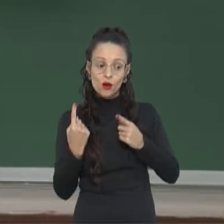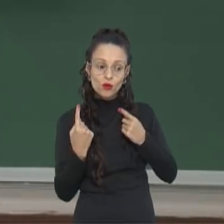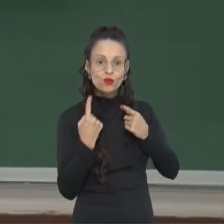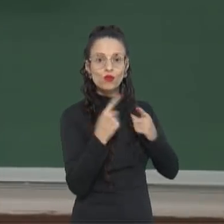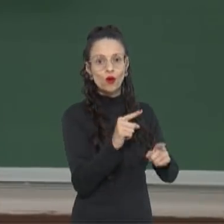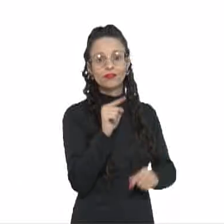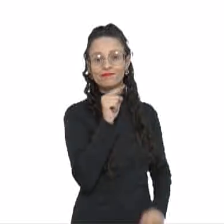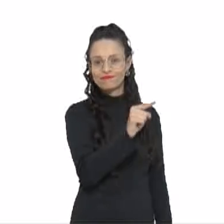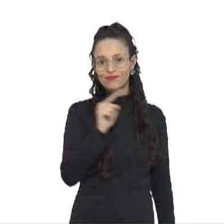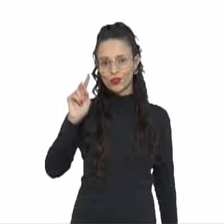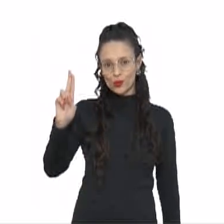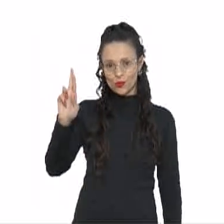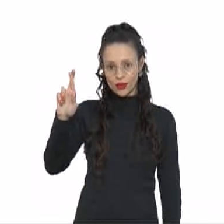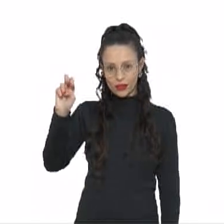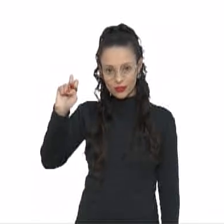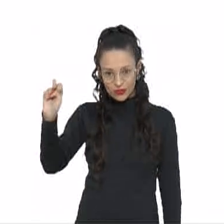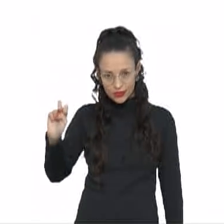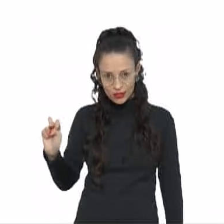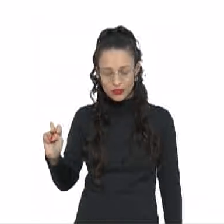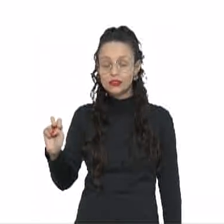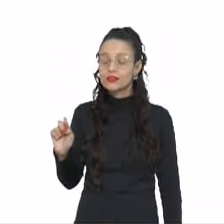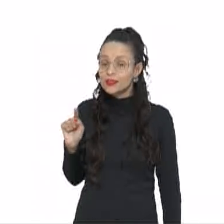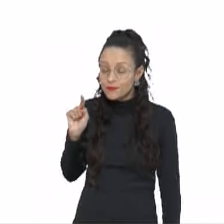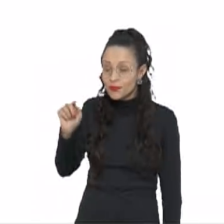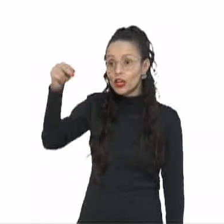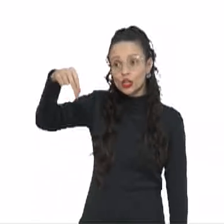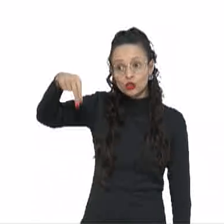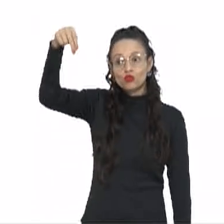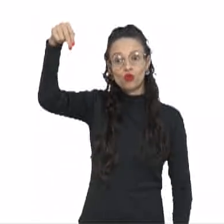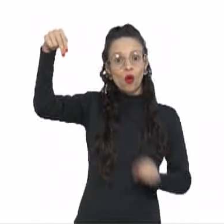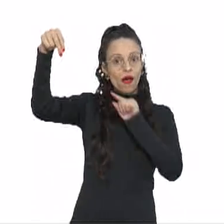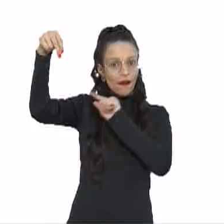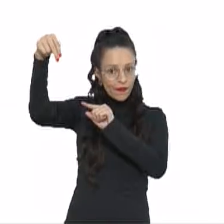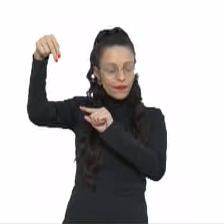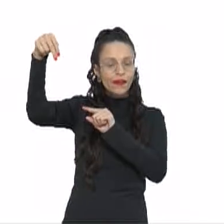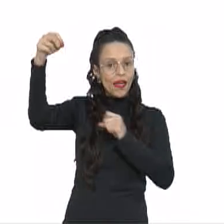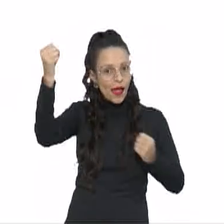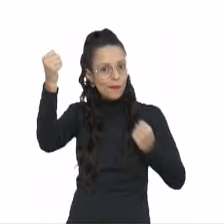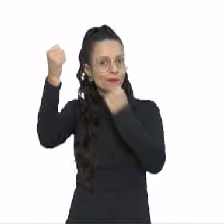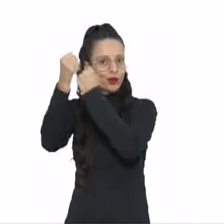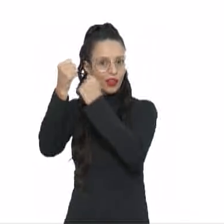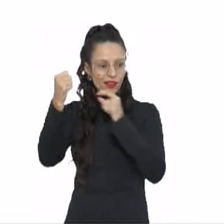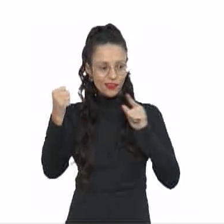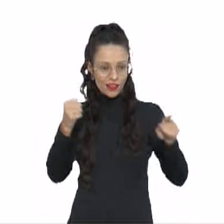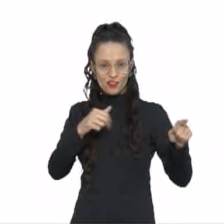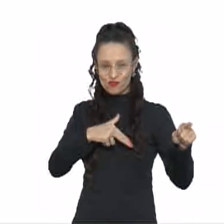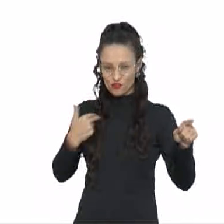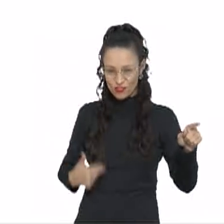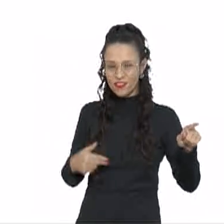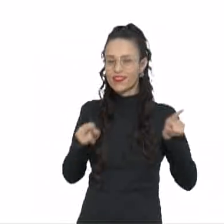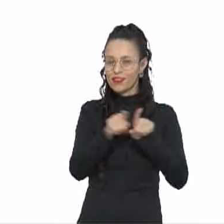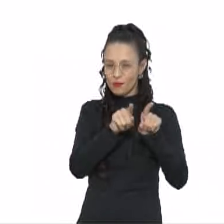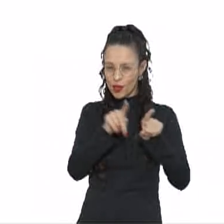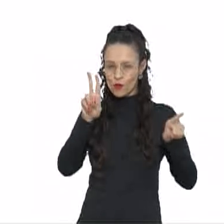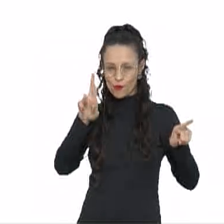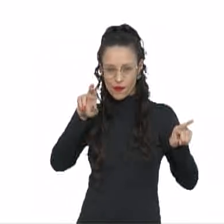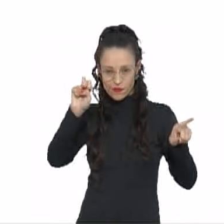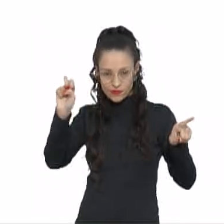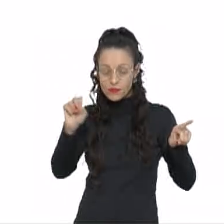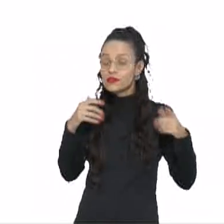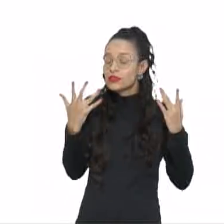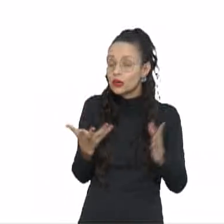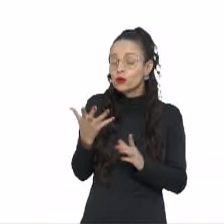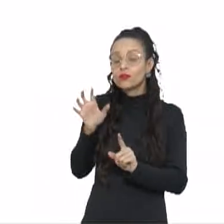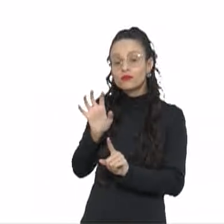socialista. Como o Vietnã do Norte era apoiado pelos soviéticos e pela China, a interferência dos Estados